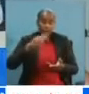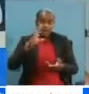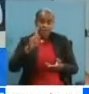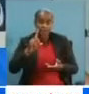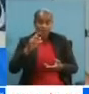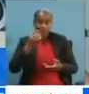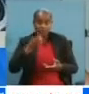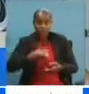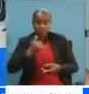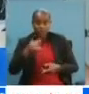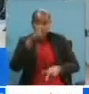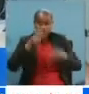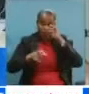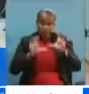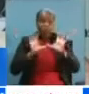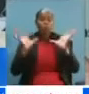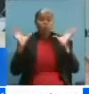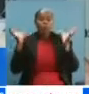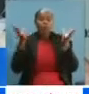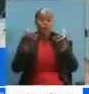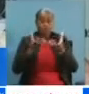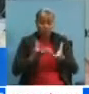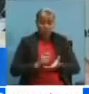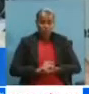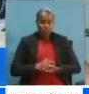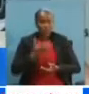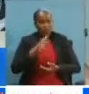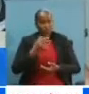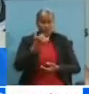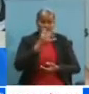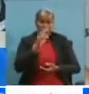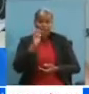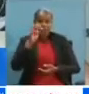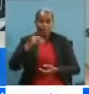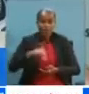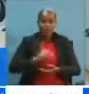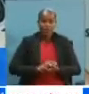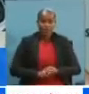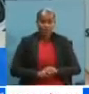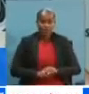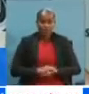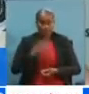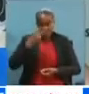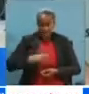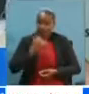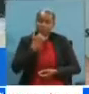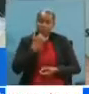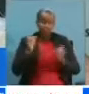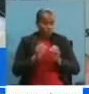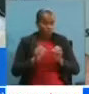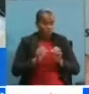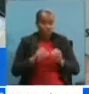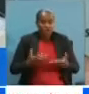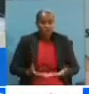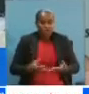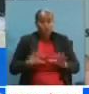1.692 trabalhadores no universo de quase 23 mil. Não ficamos satisfeitos. E agora,